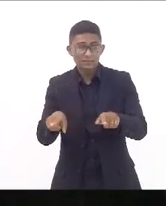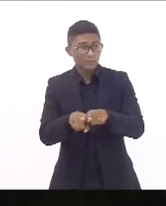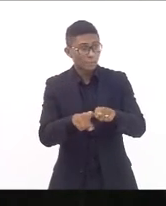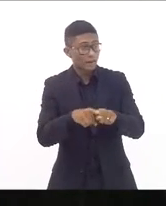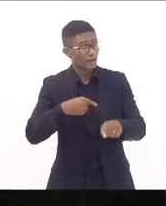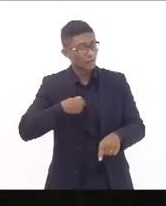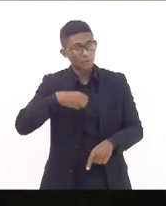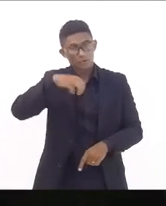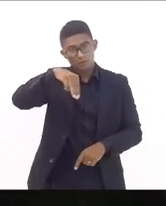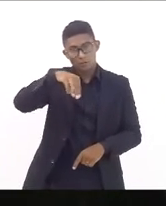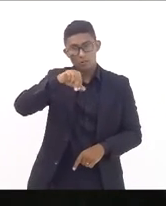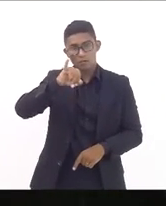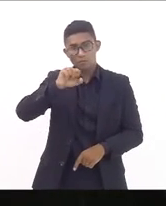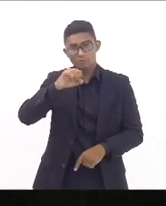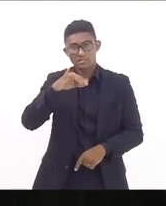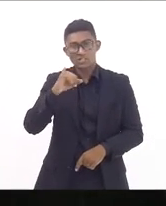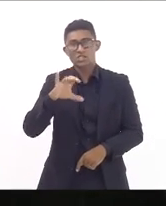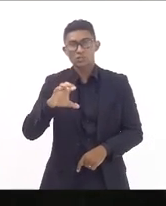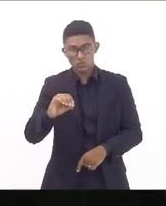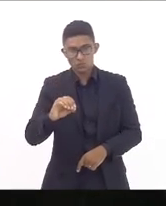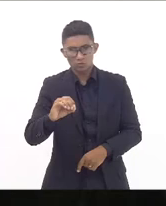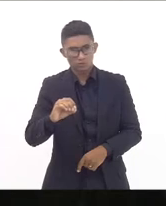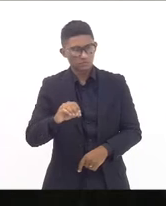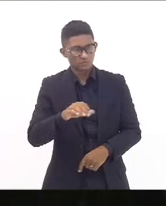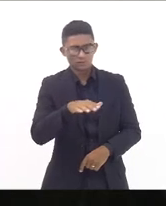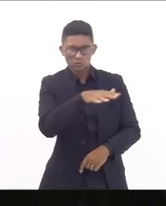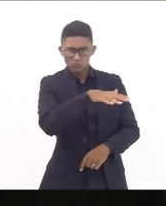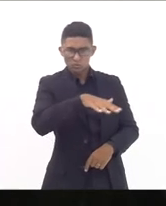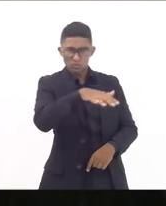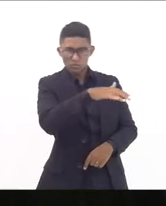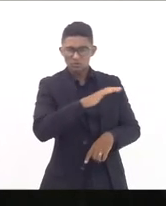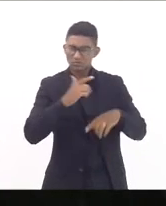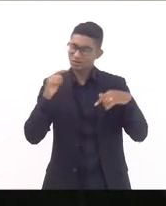rindo? Porque o marxista em si,